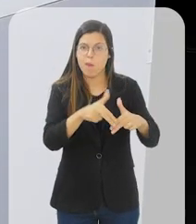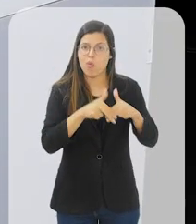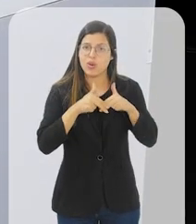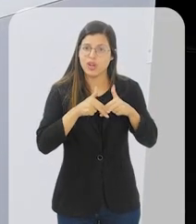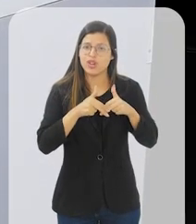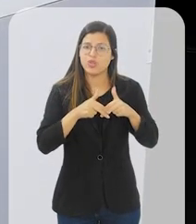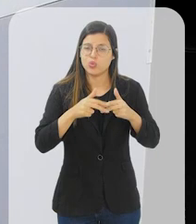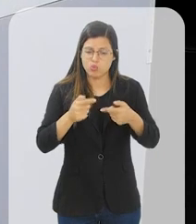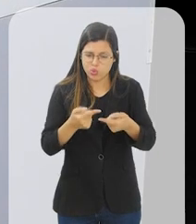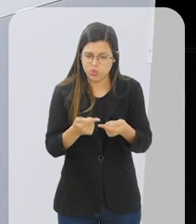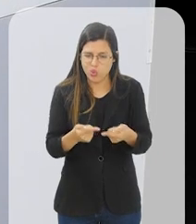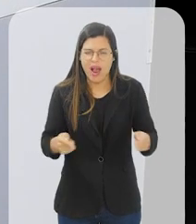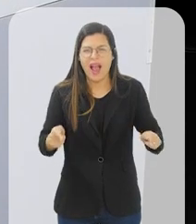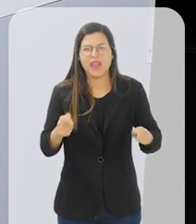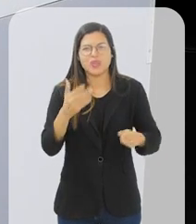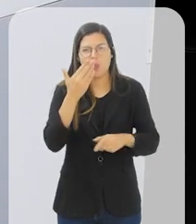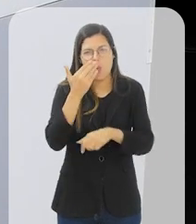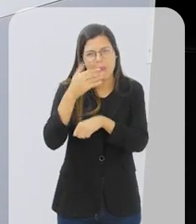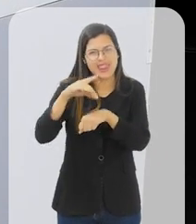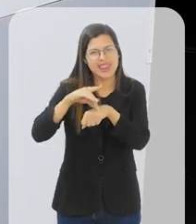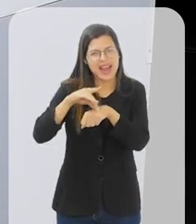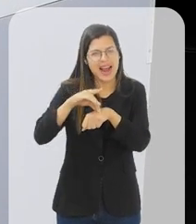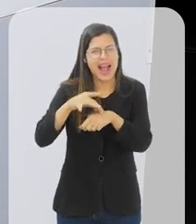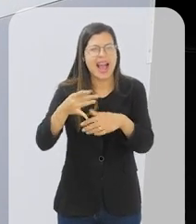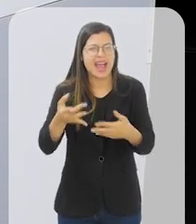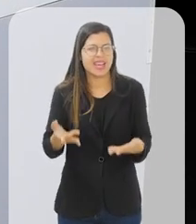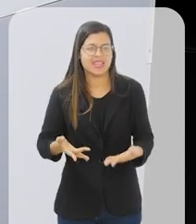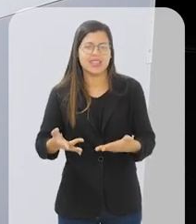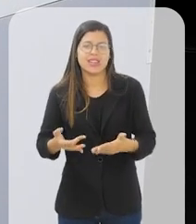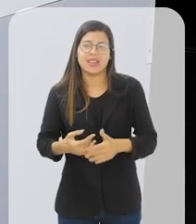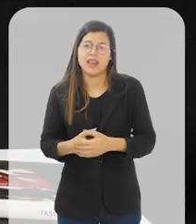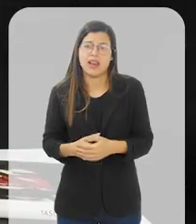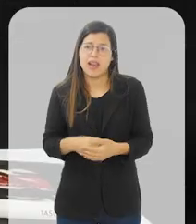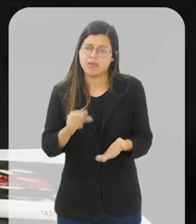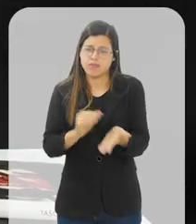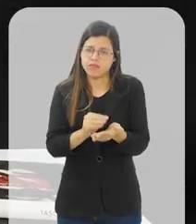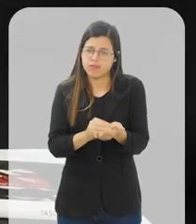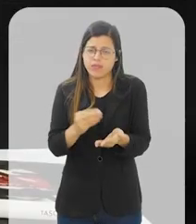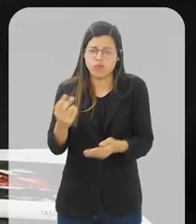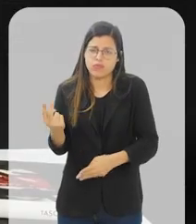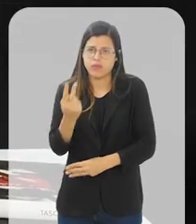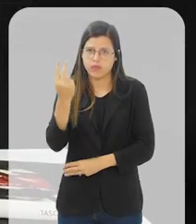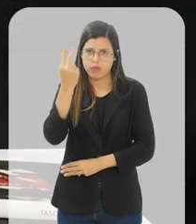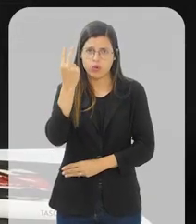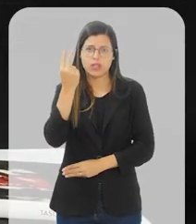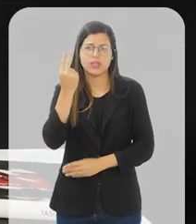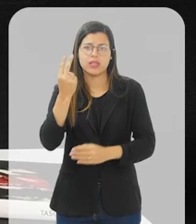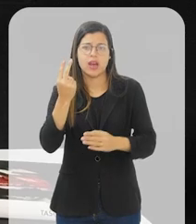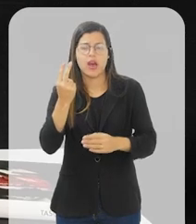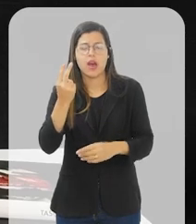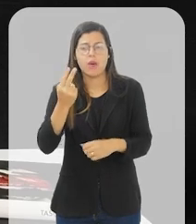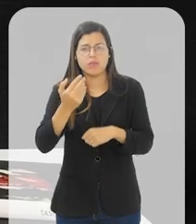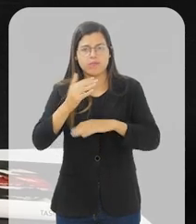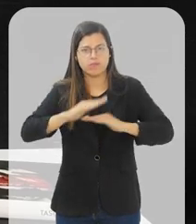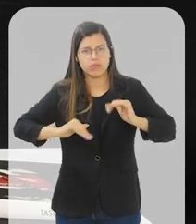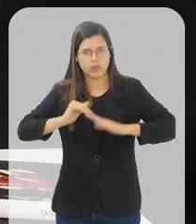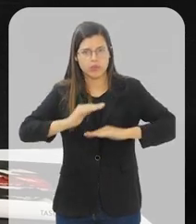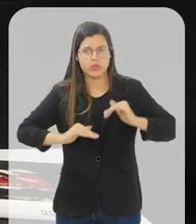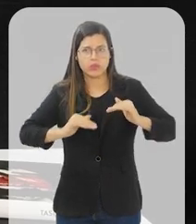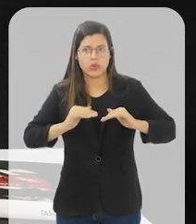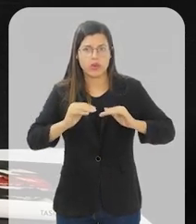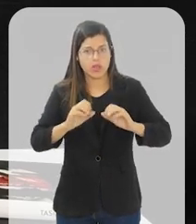piscina, eles não vão valorizar aquele que tem uma função profissional mais ativa. Não, eu preciso